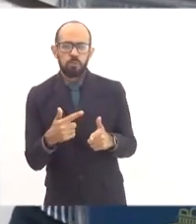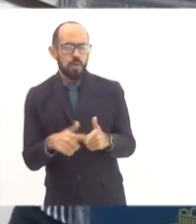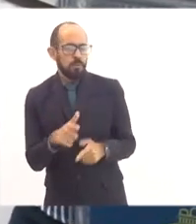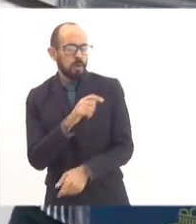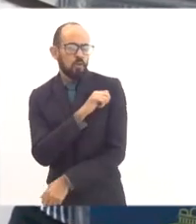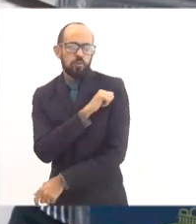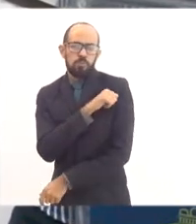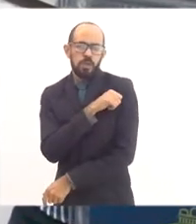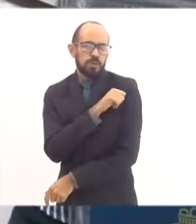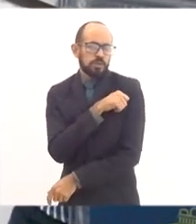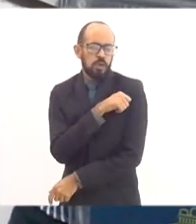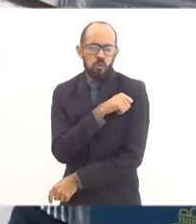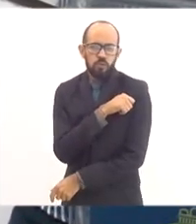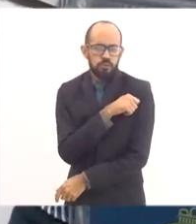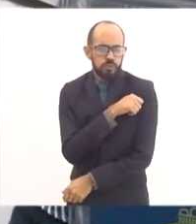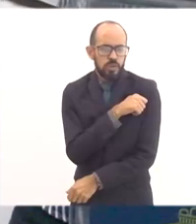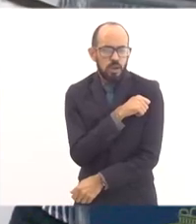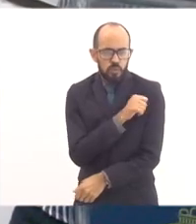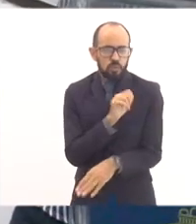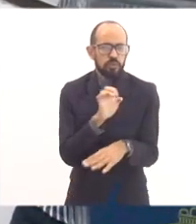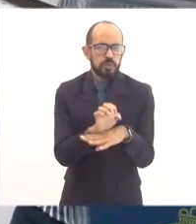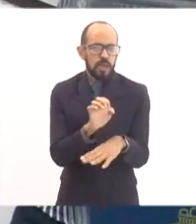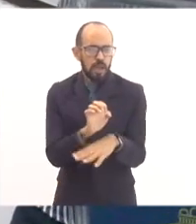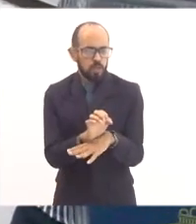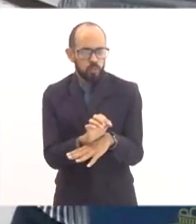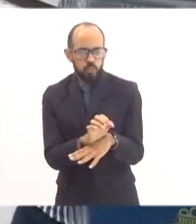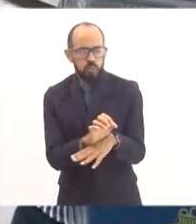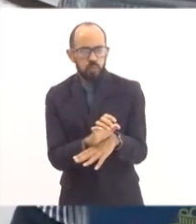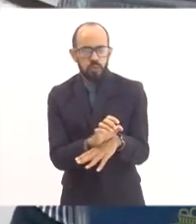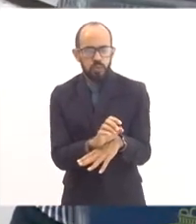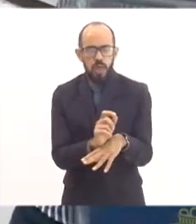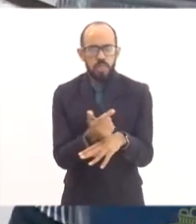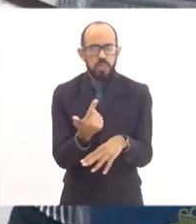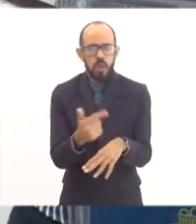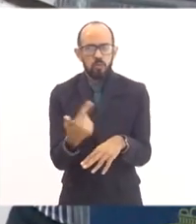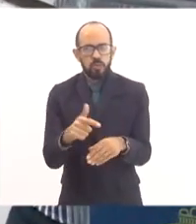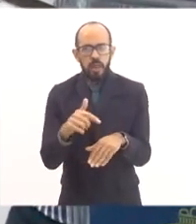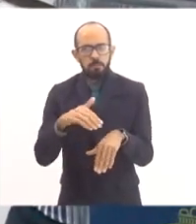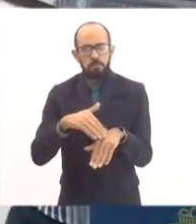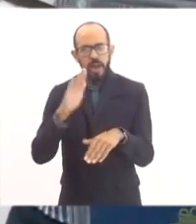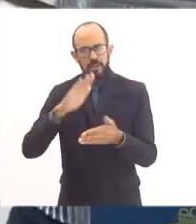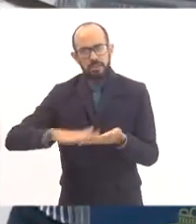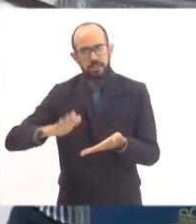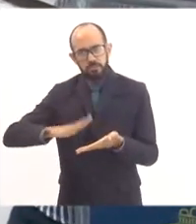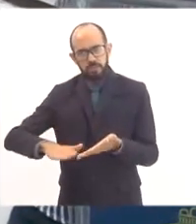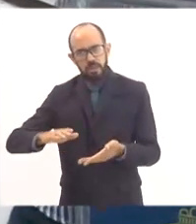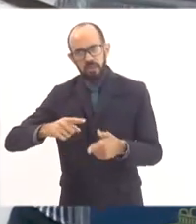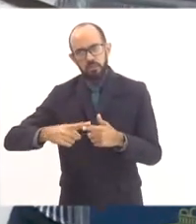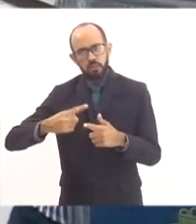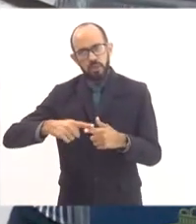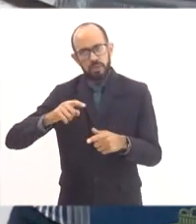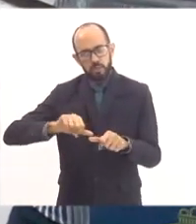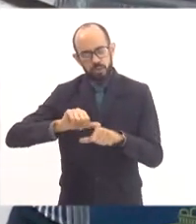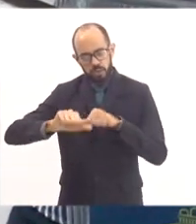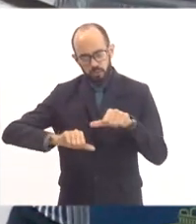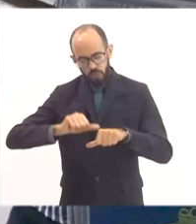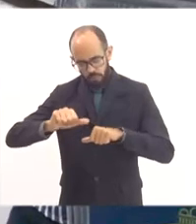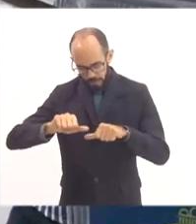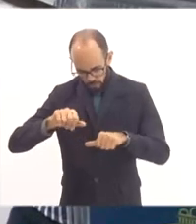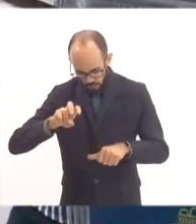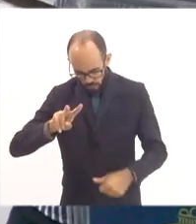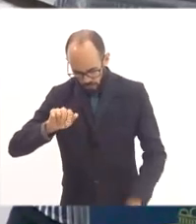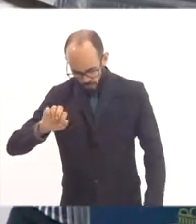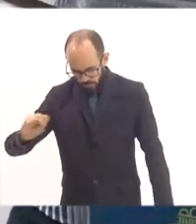já jurídico que não infringe. Não está tendo aumento de despesa, porque são transformadas as vagas que já